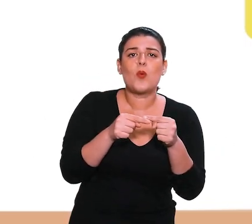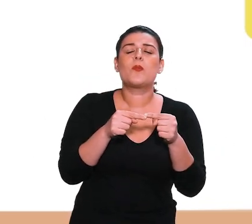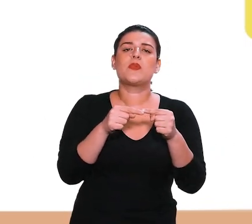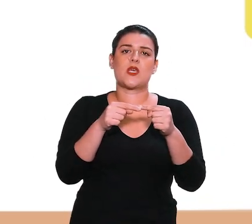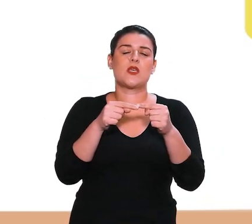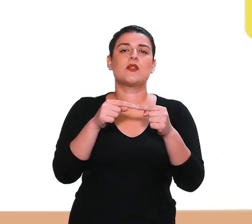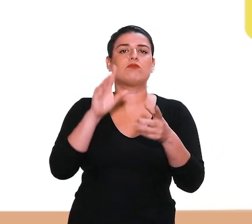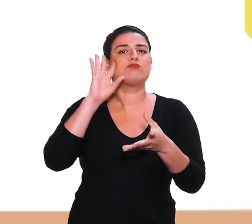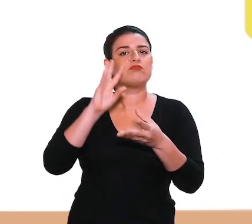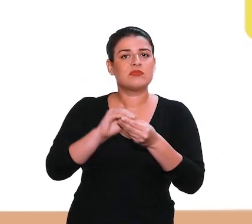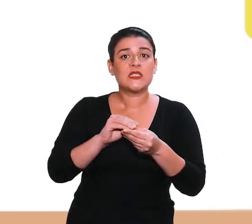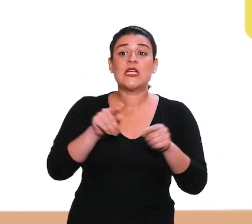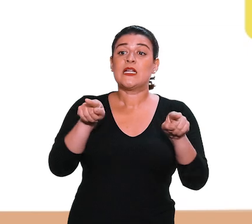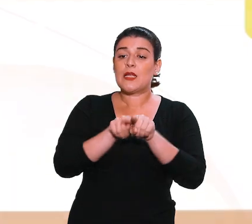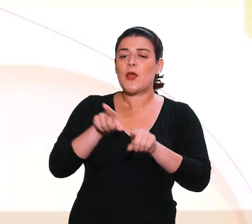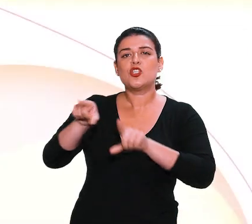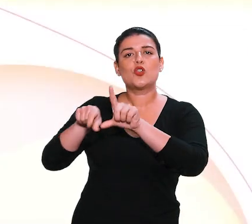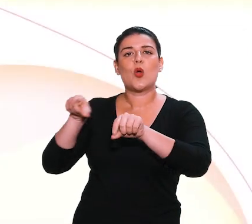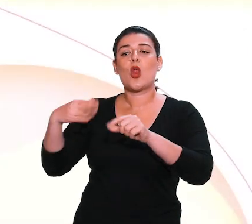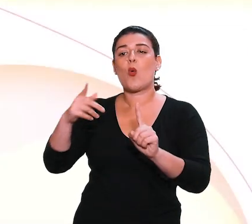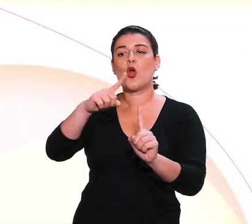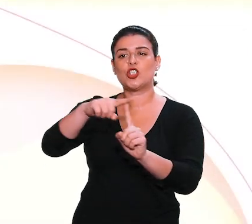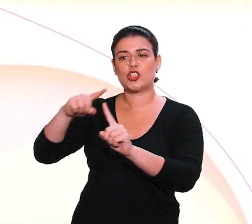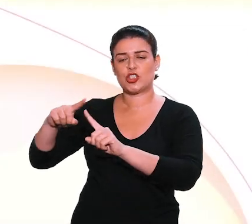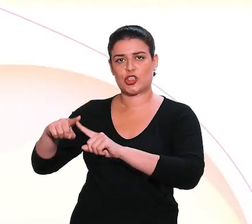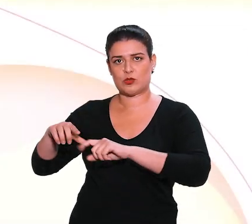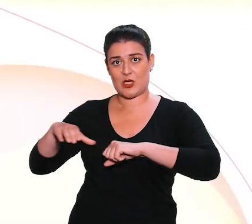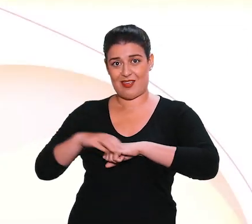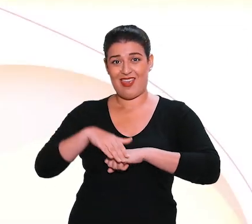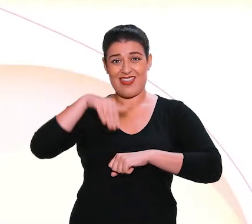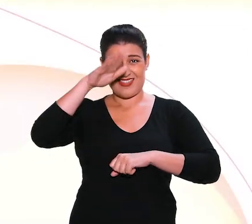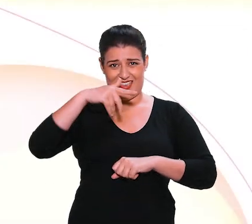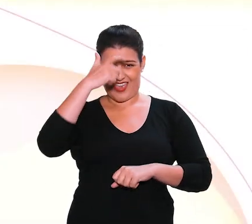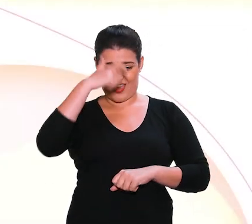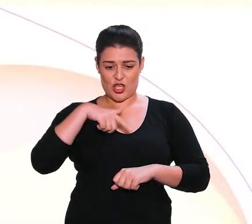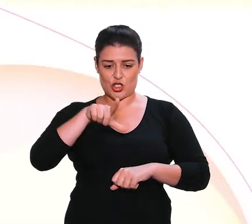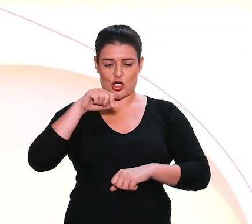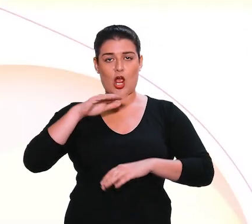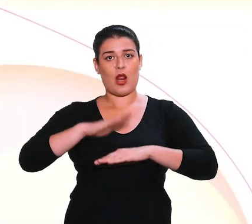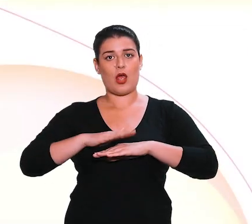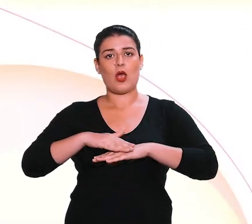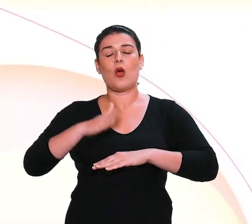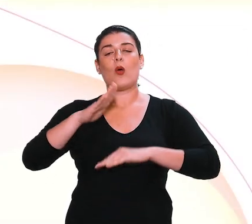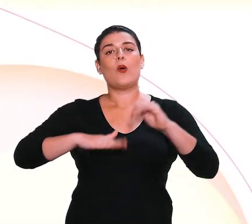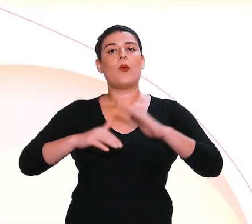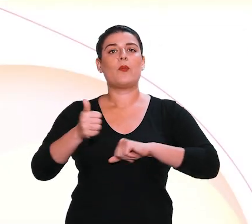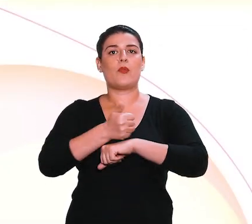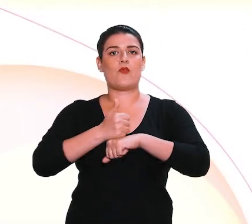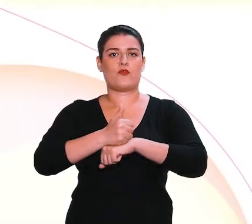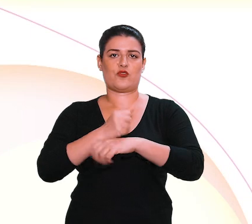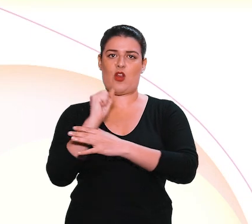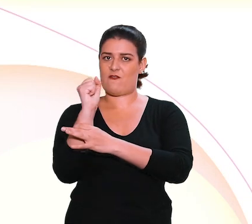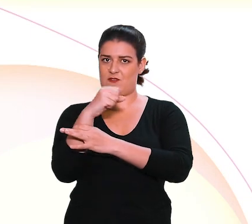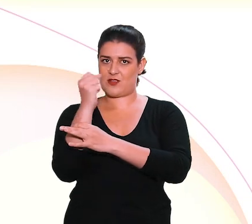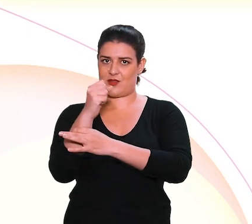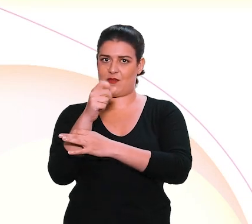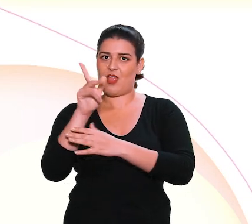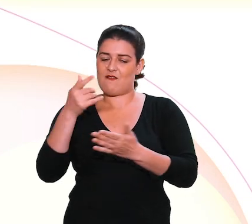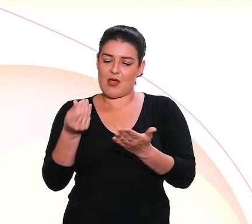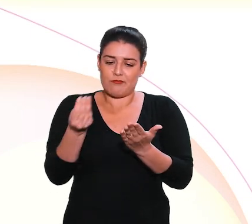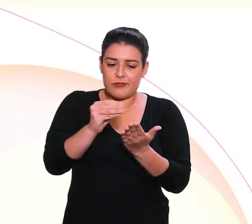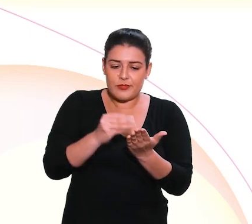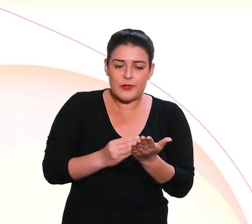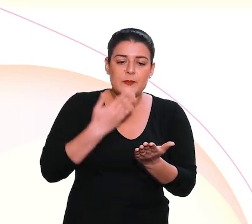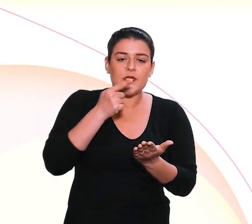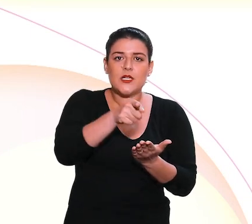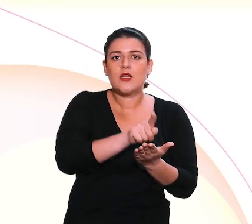deve levar em consideração na escolha da própria prótese. Porque quem escolhe a prótese, pessoal, somos nós, fisioterapeutas. Quem prescreve a prótese